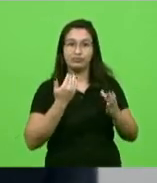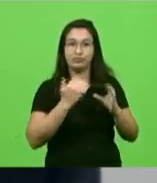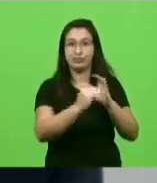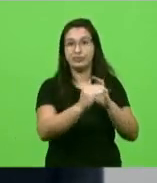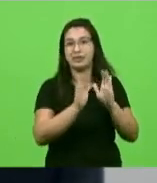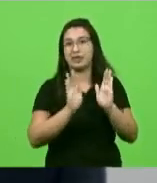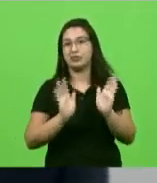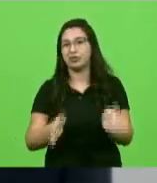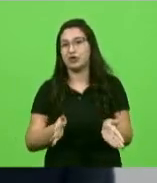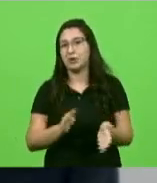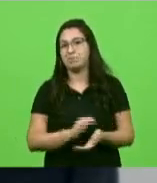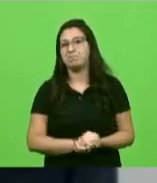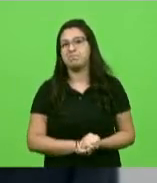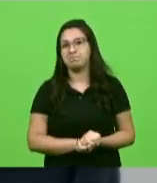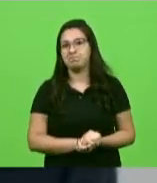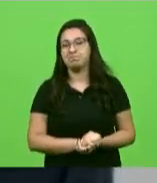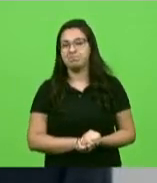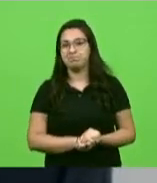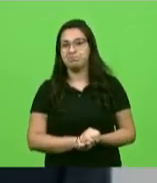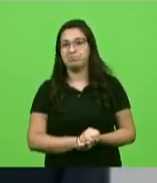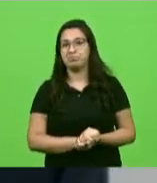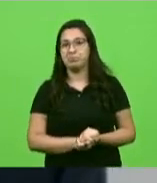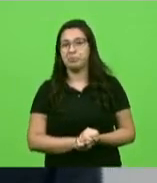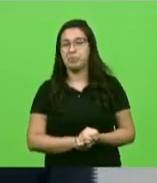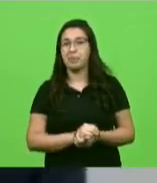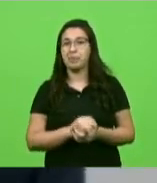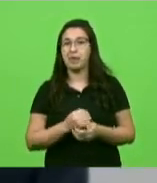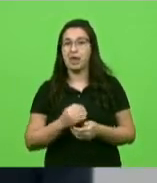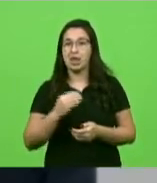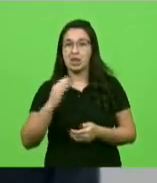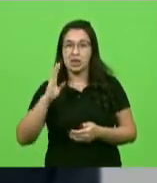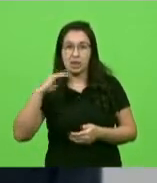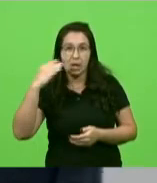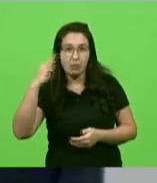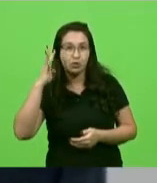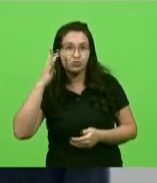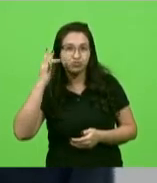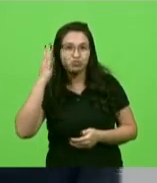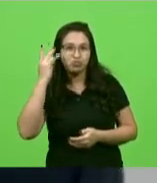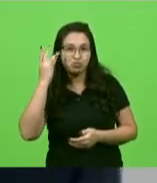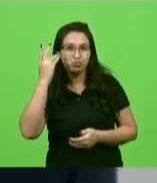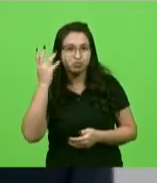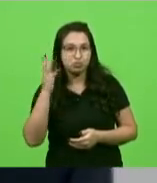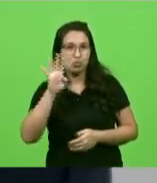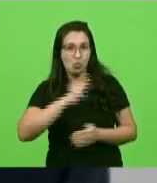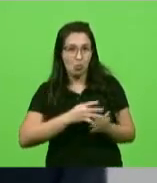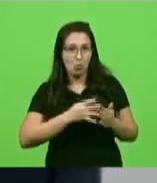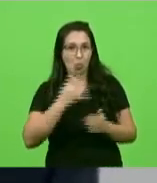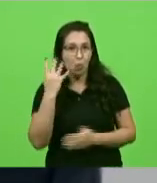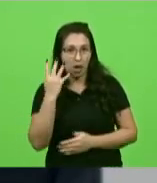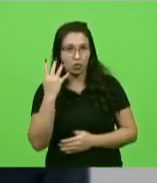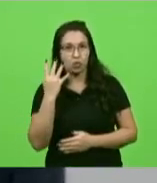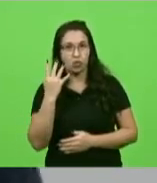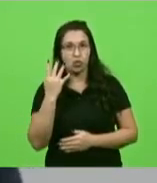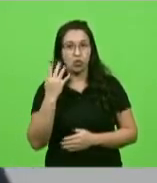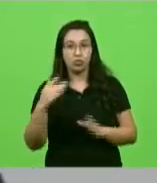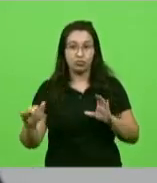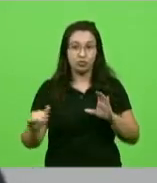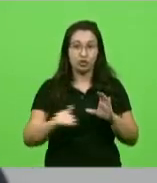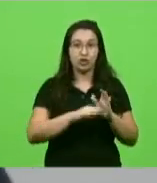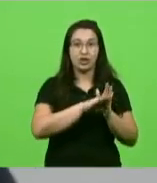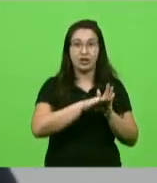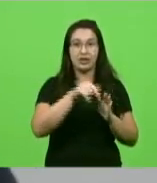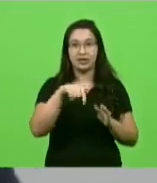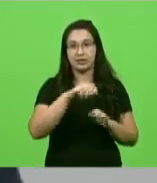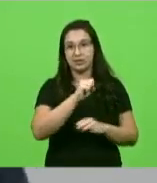500. Dali, entre 2 a 4 dias, deveriam chegar ao estado de Santa Catarina o primeiro lote de